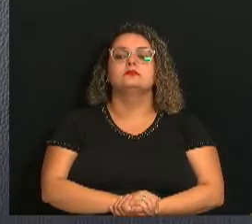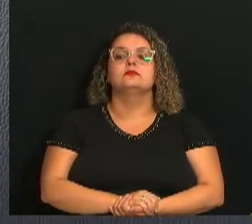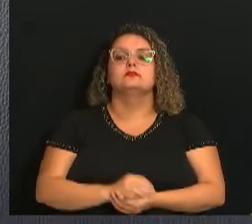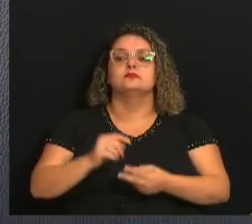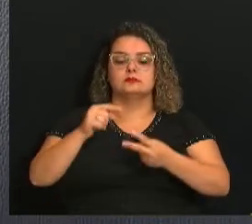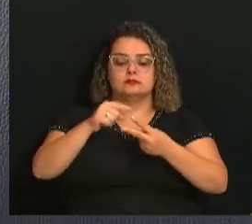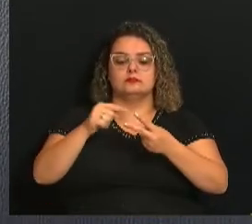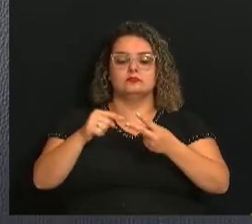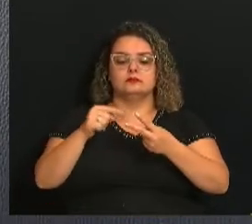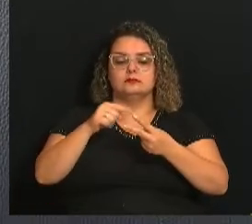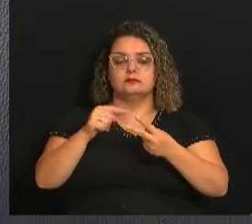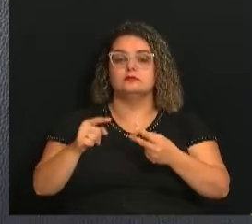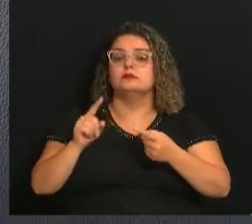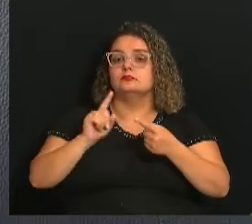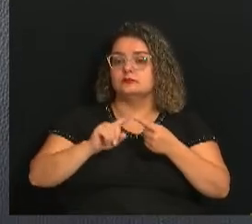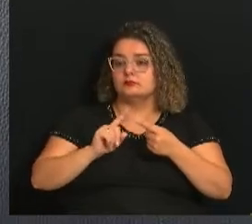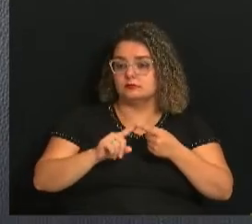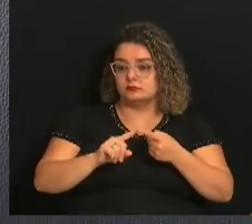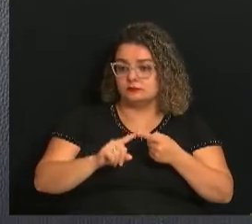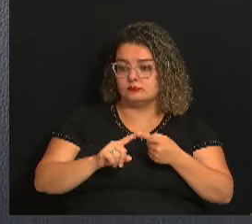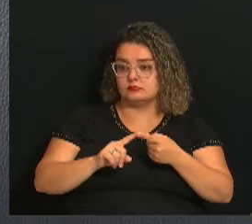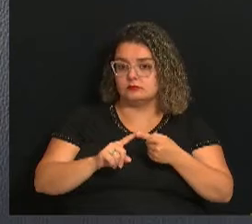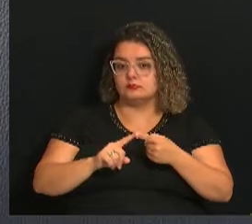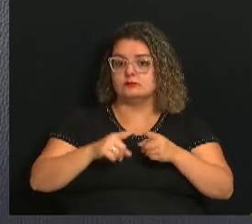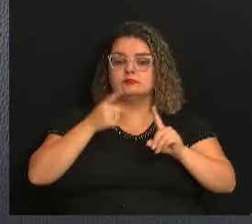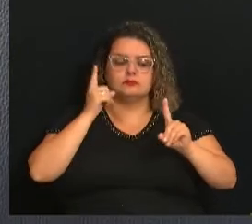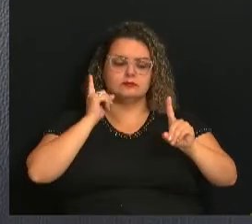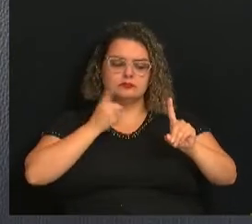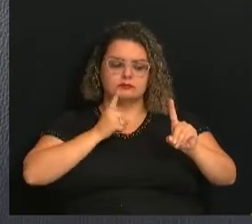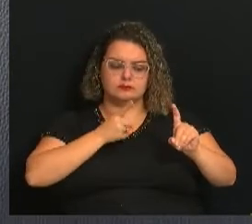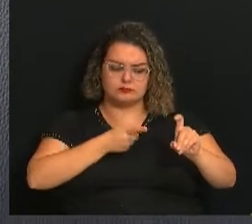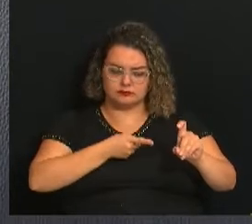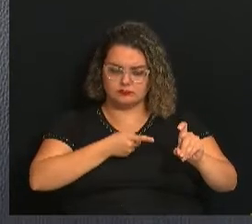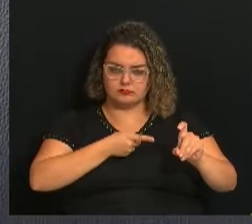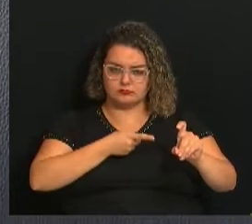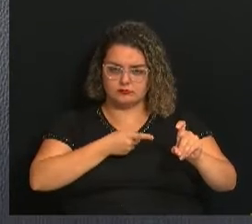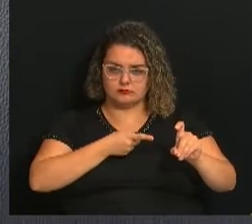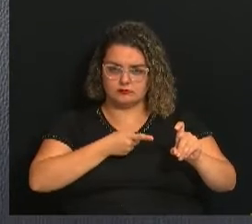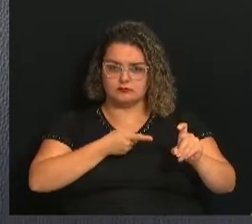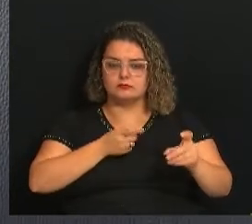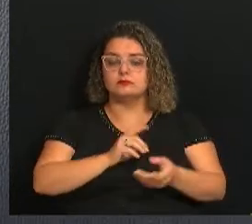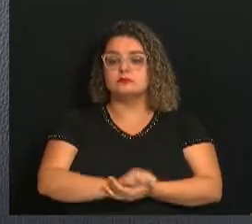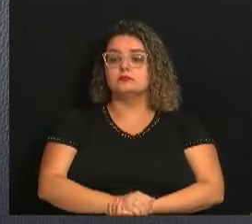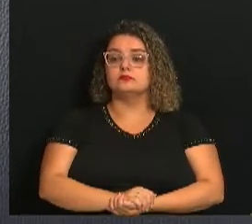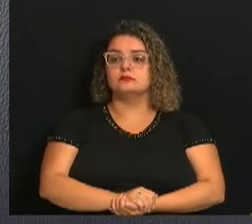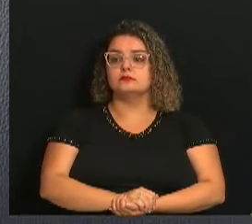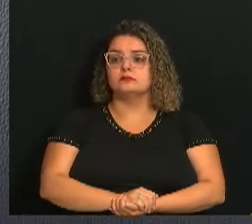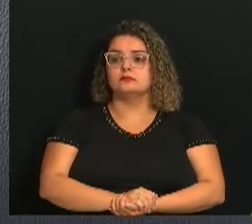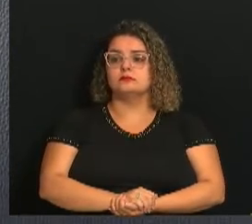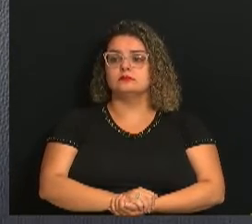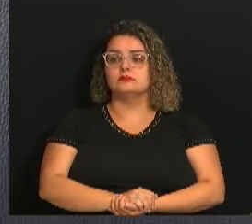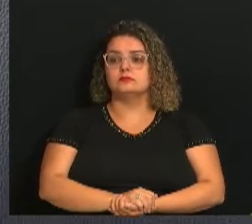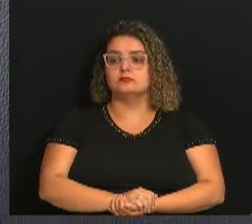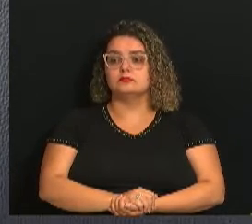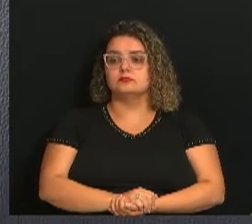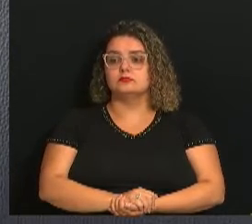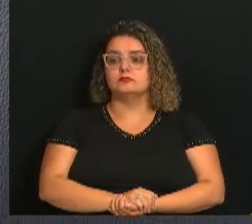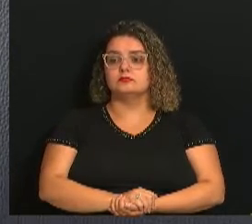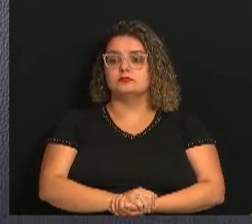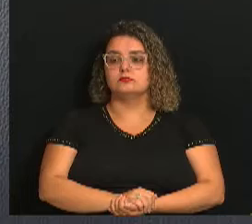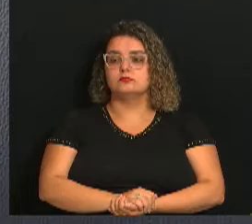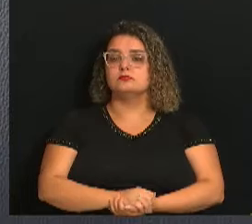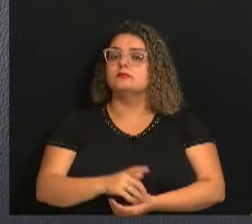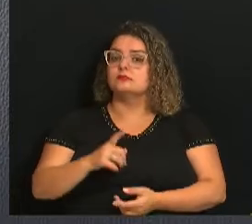pontos. Primeiro, dizer essa coisa do assédio moral. A gente tem tido algumas